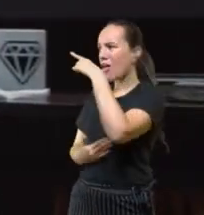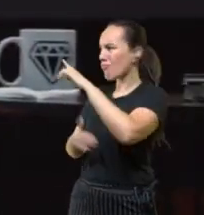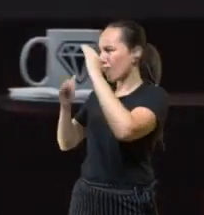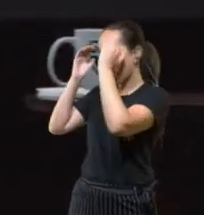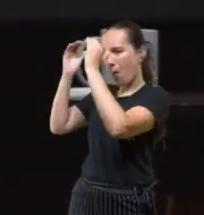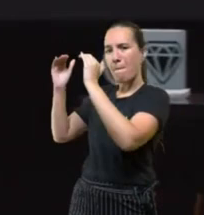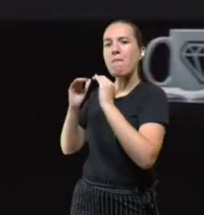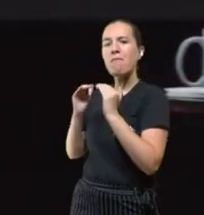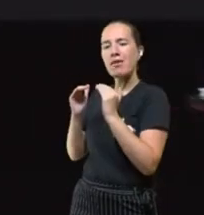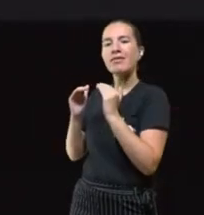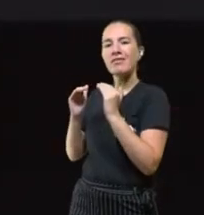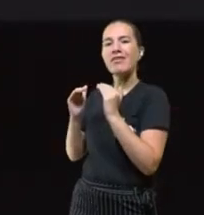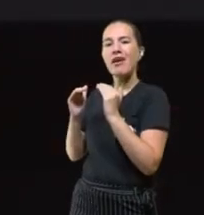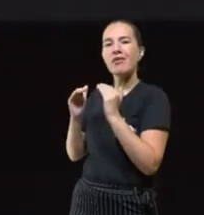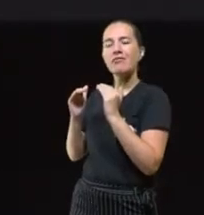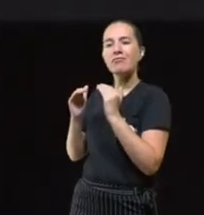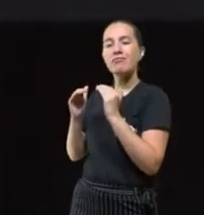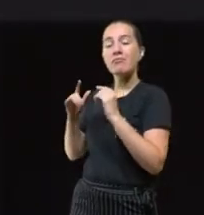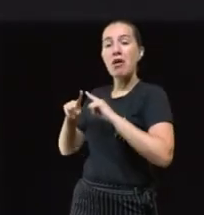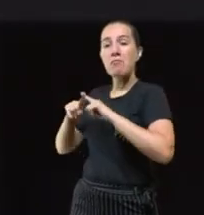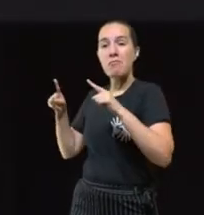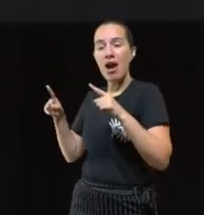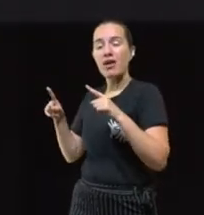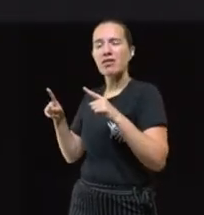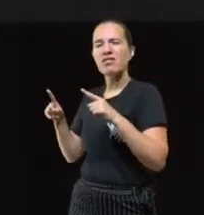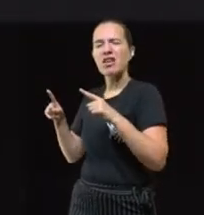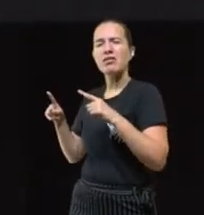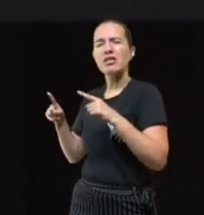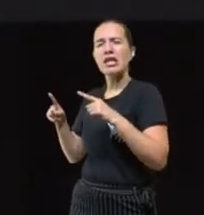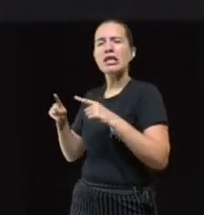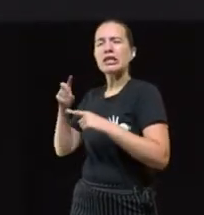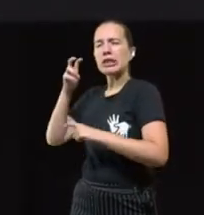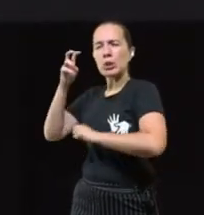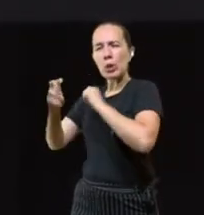agora, mas não é você que vai liderar a igreja, não.